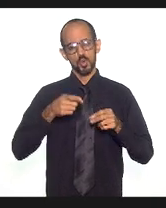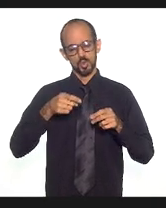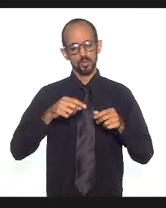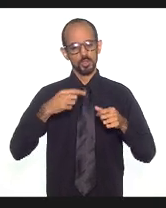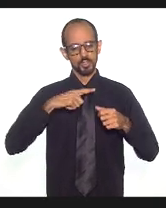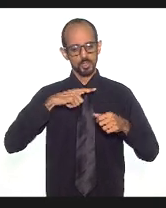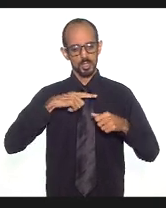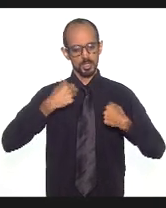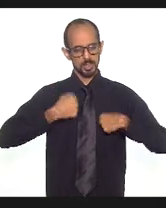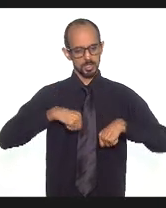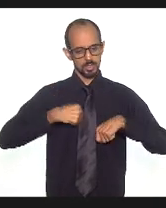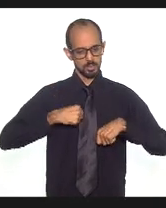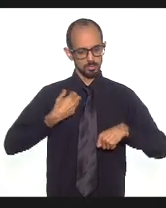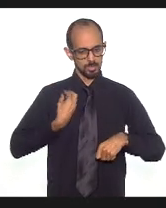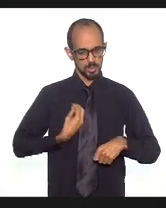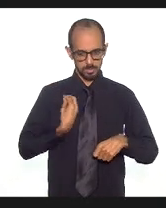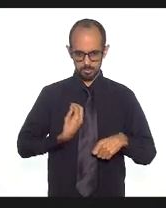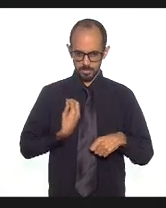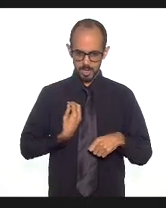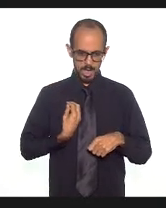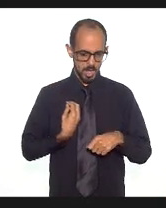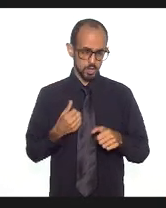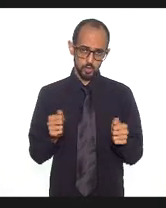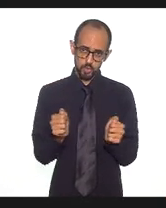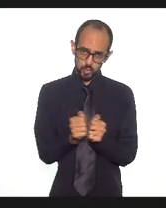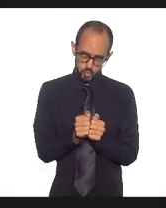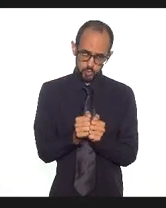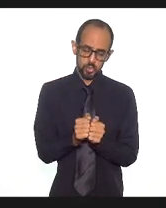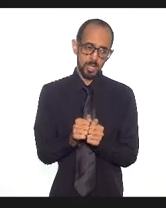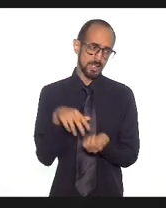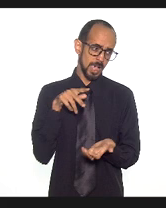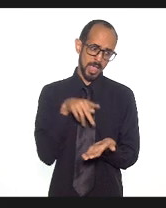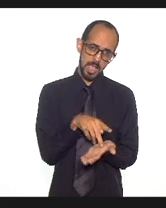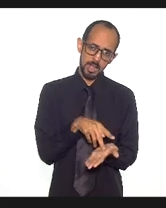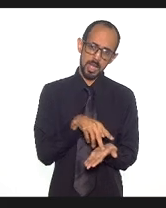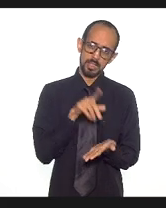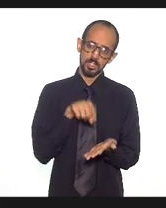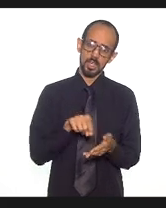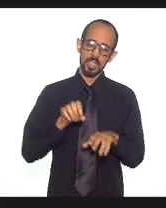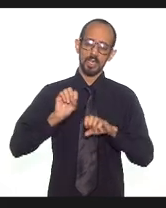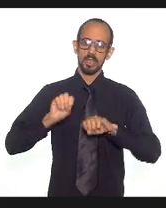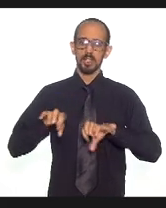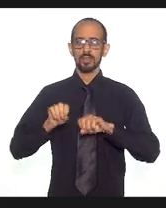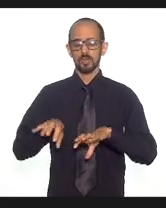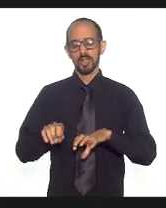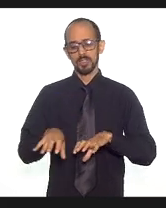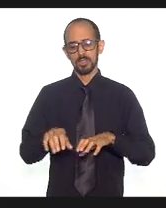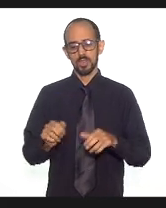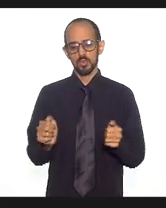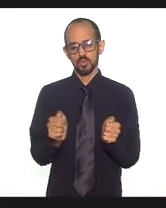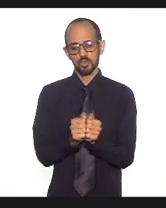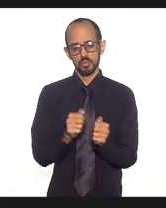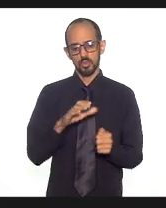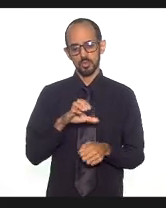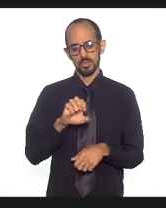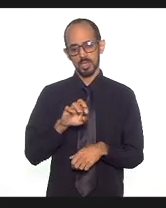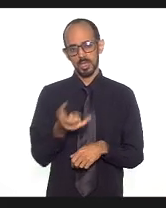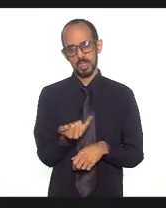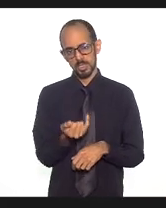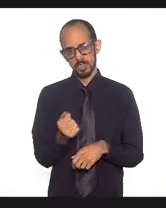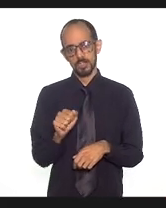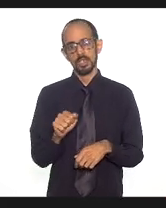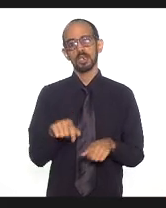poder participar bem de perto dessa nova realidade que faz parte da educação, junto com o SEJA, junto também com o